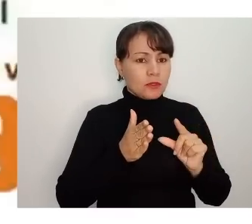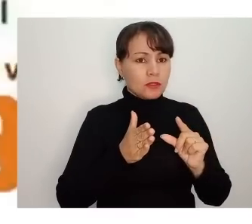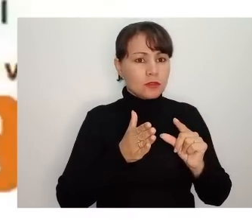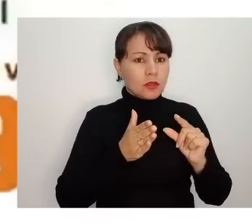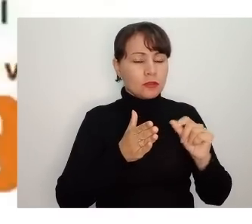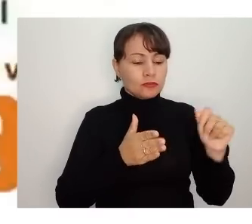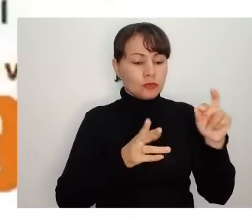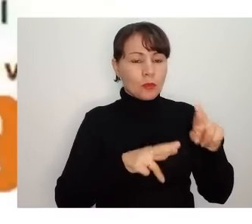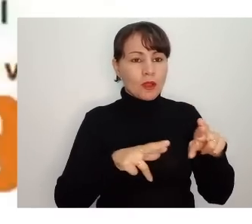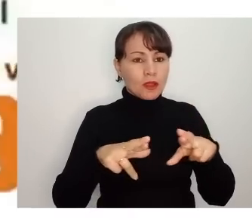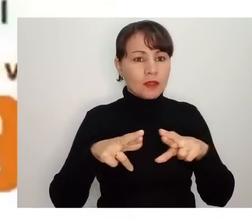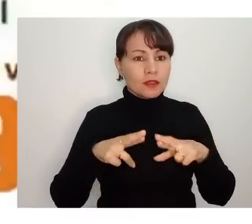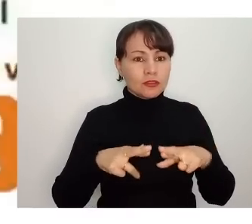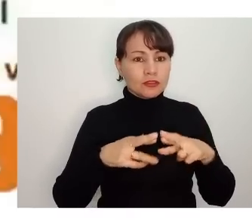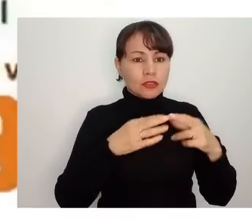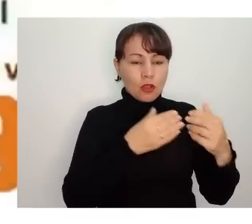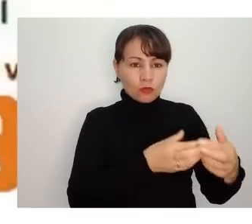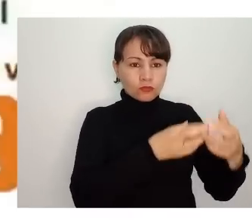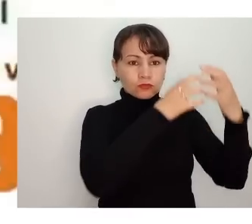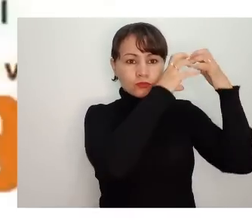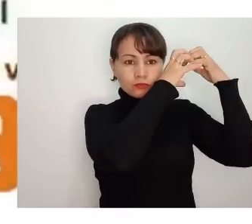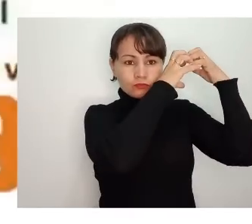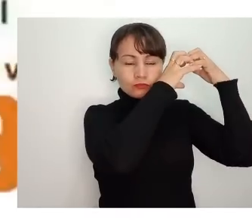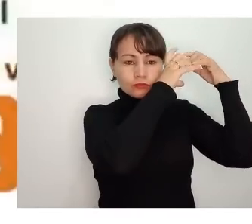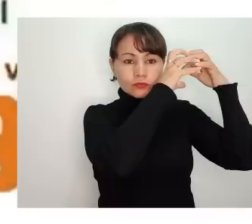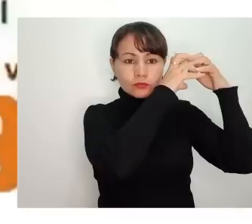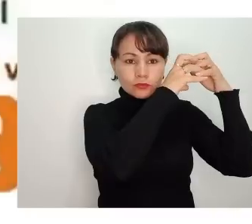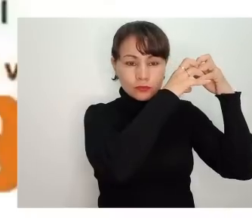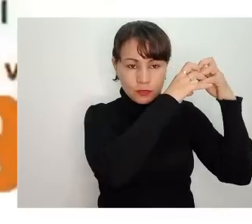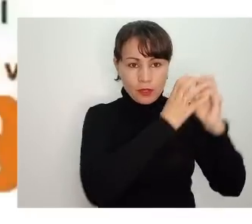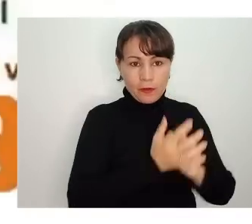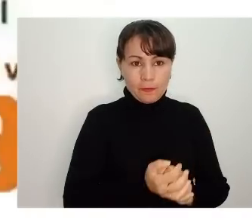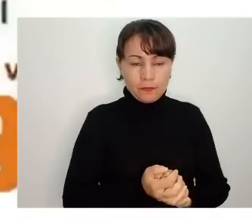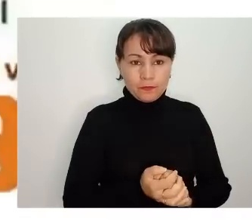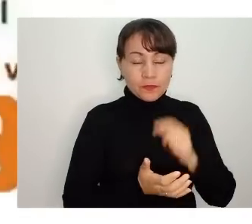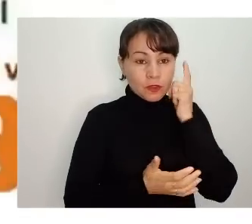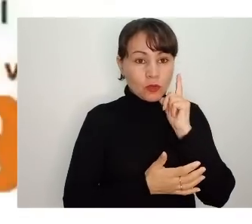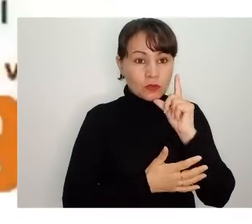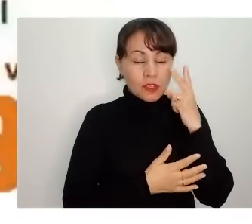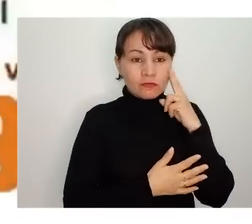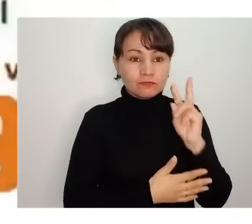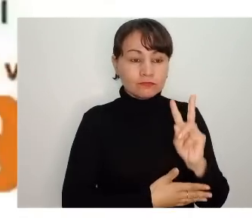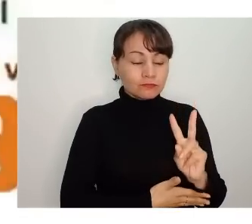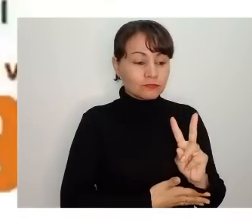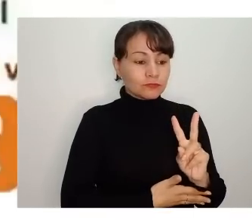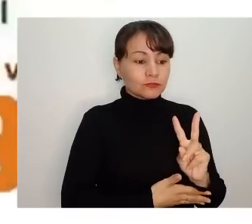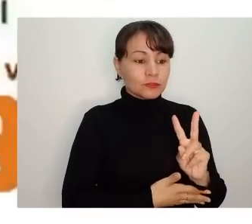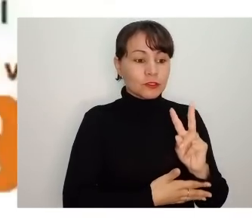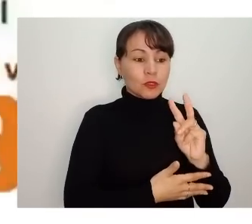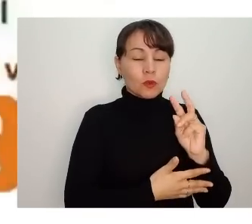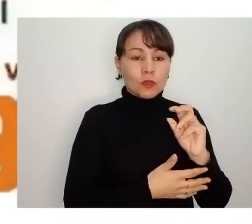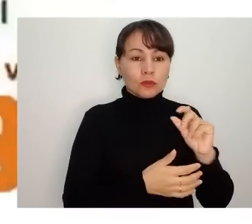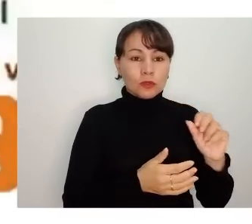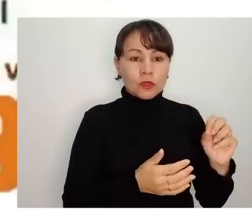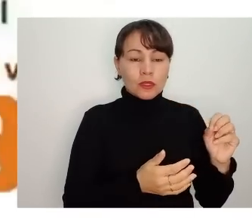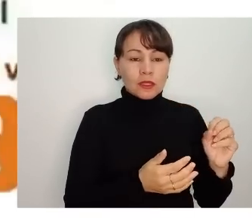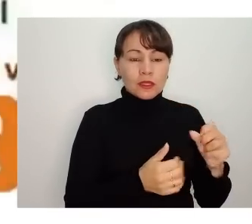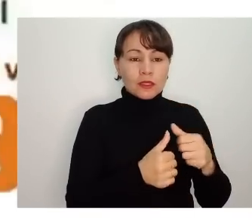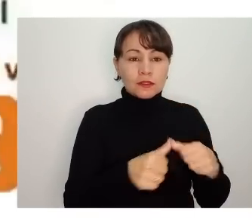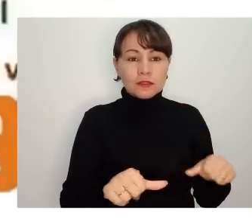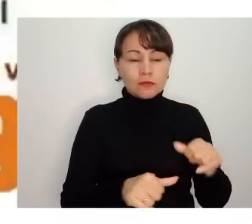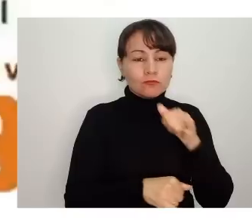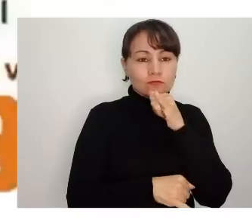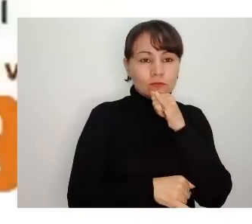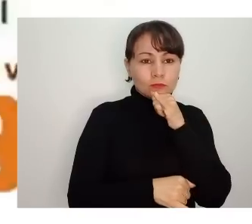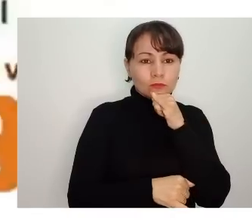provisória numa região do sistema nervoso central, que é as regiões corticais. Aqui a gente consegue visualizar quando nós estamos,